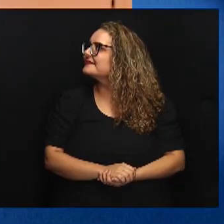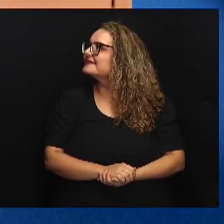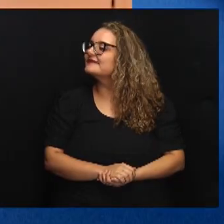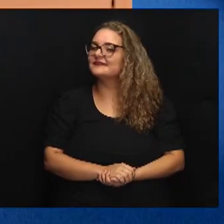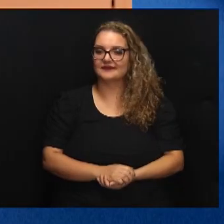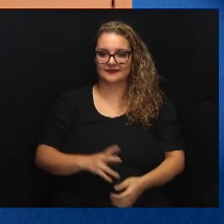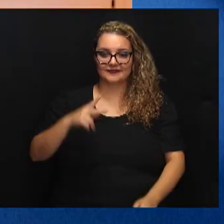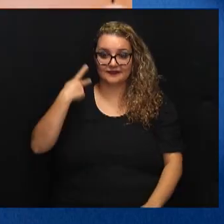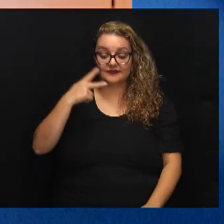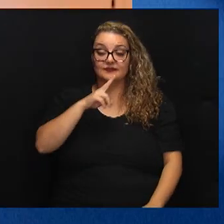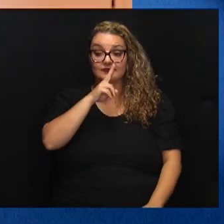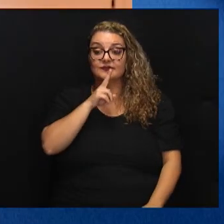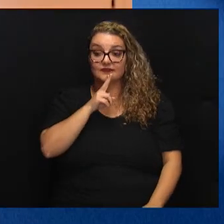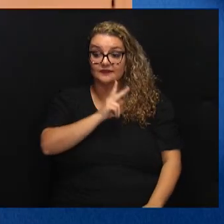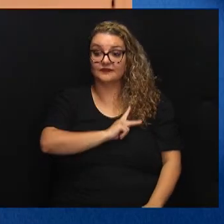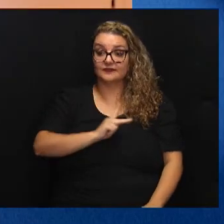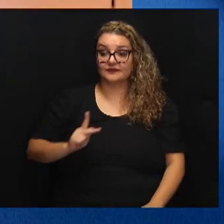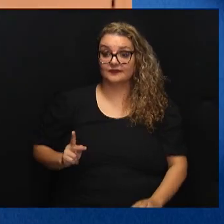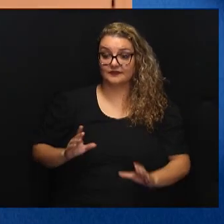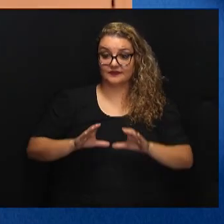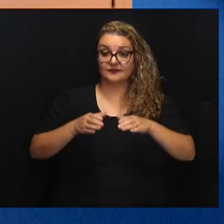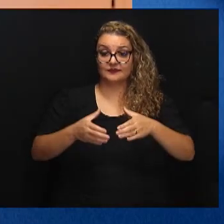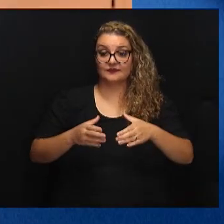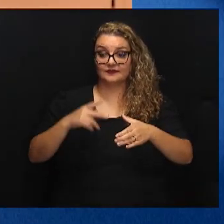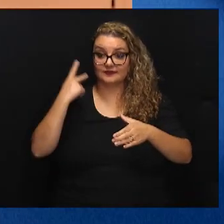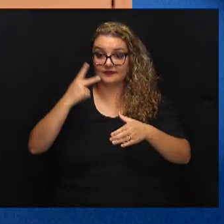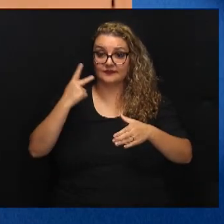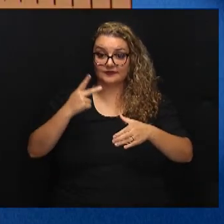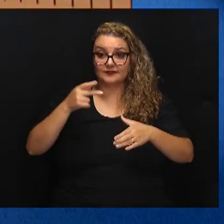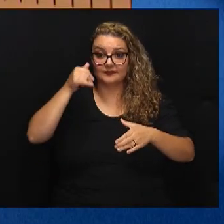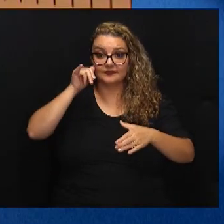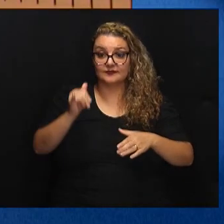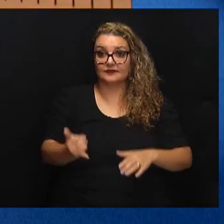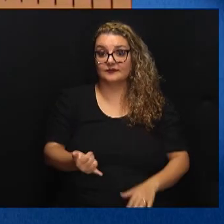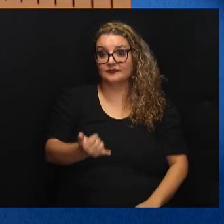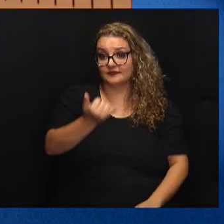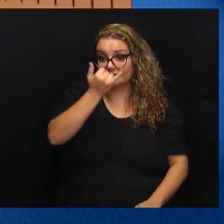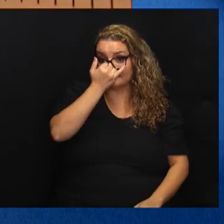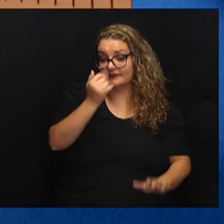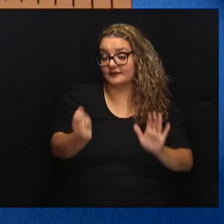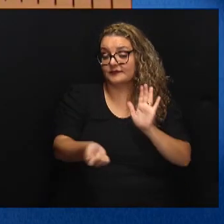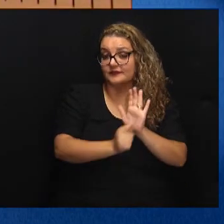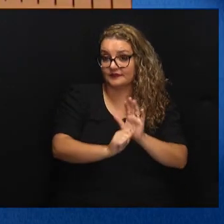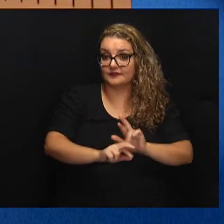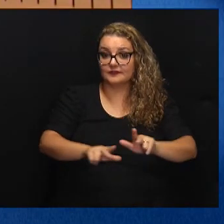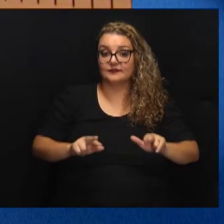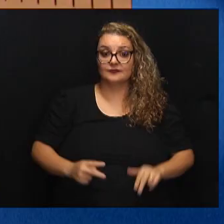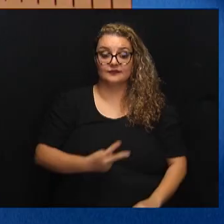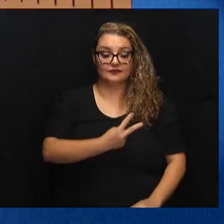Vereador Nelson Osseri, presidente da Comissão de Políticas de Prevenção às Drogas da Câmara no biênio